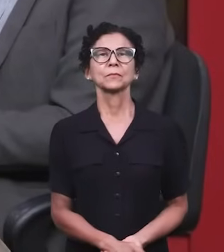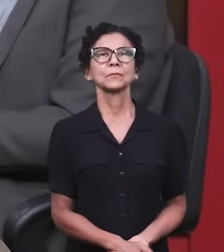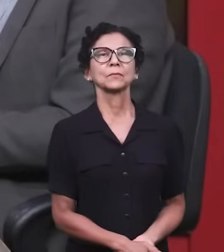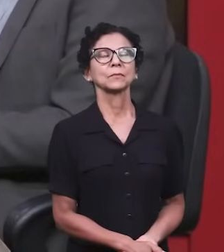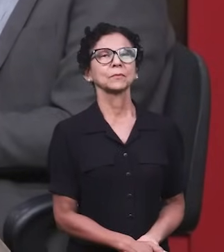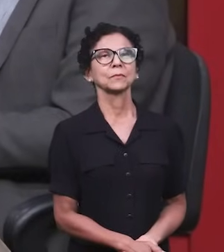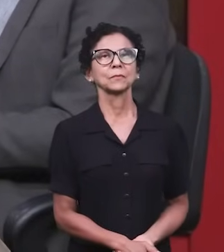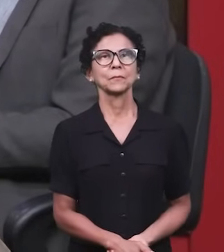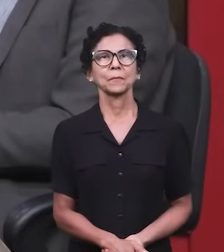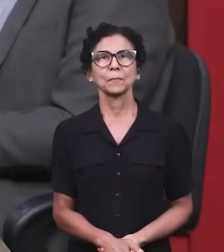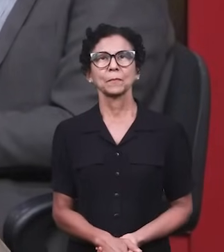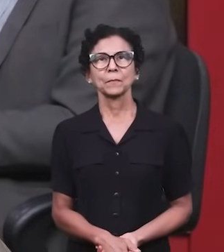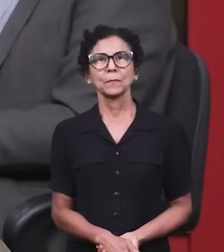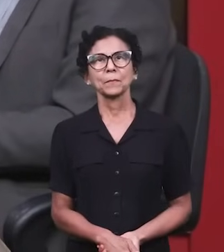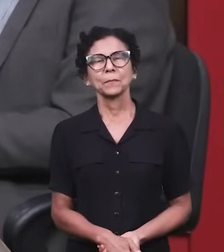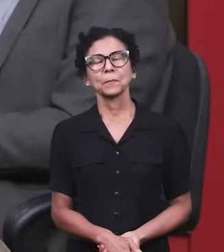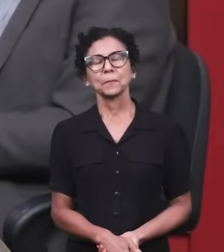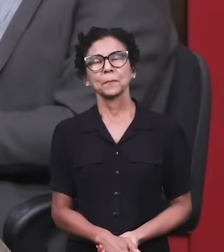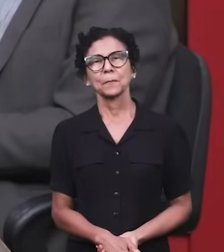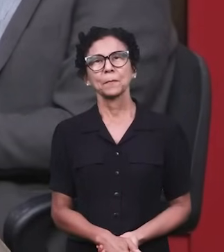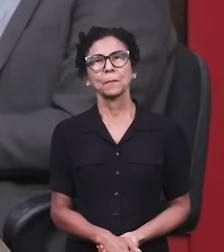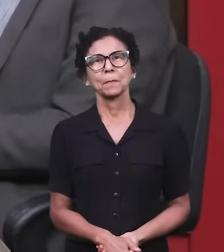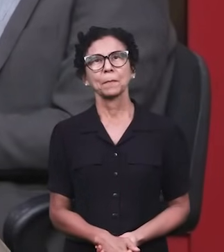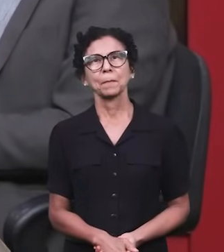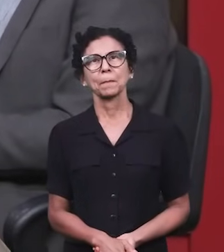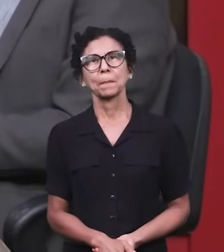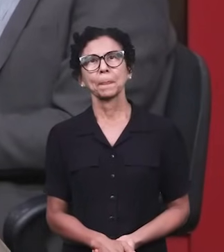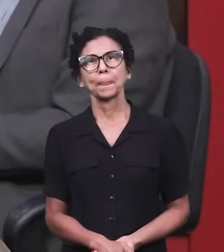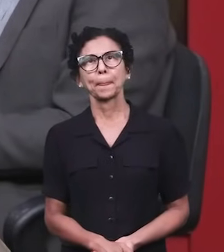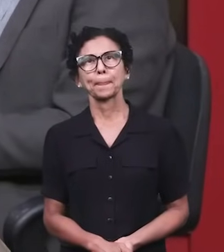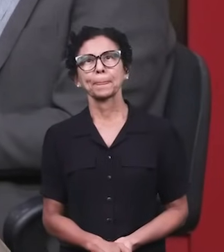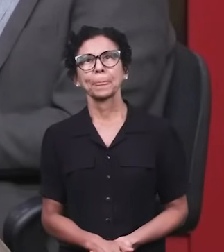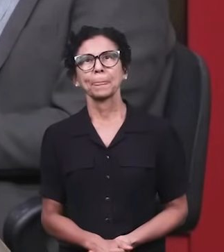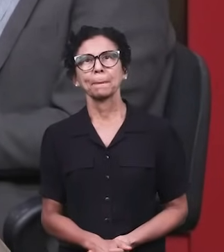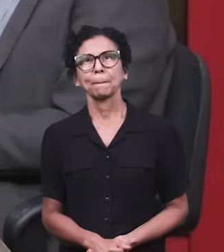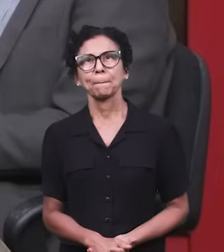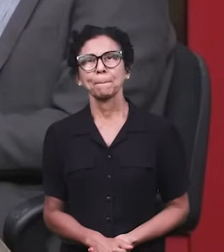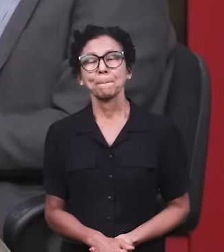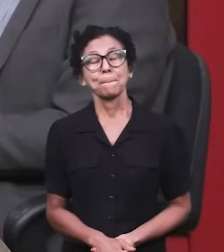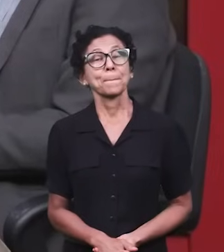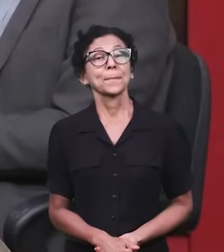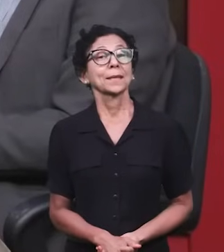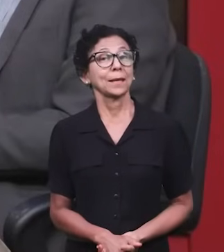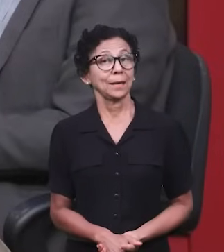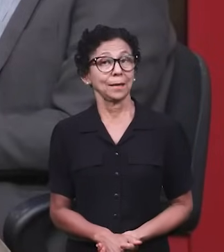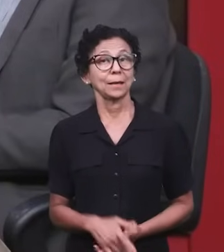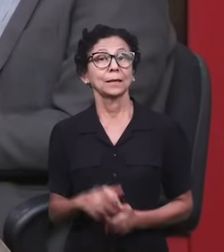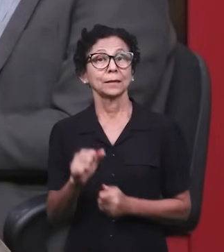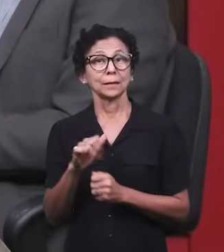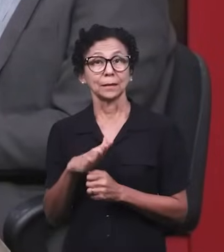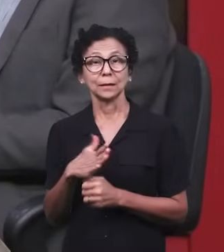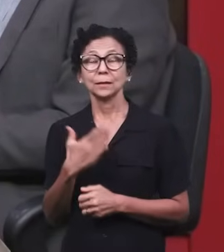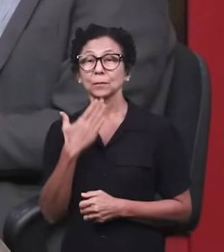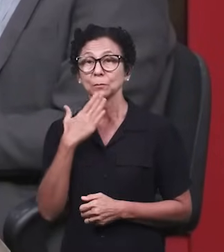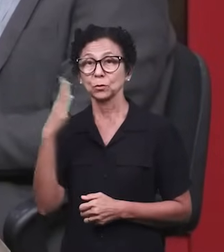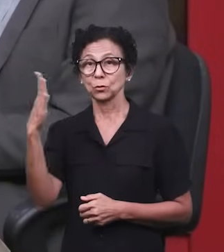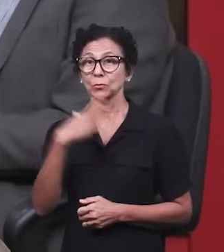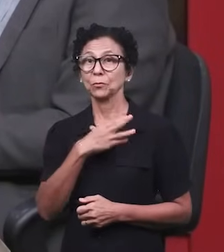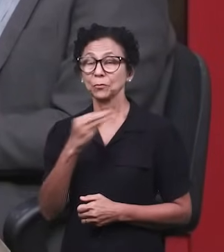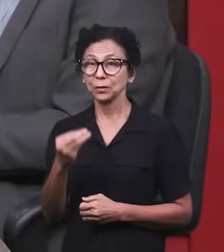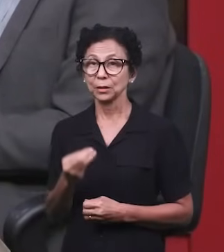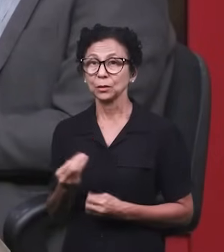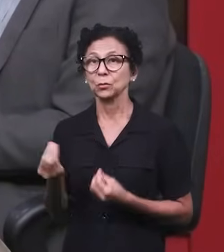tão bonito, e as pessoas não podem ver o outro lado, que o que ela fez não foi fácil. É um testemunho